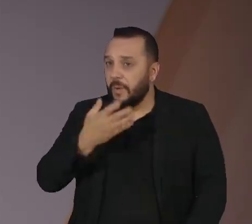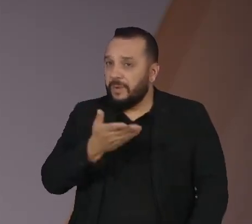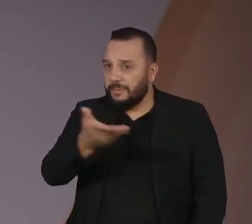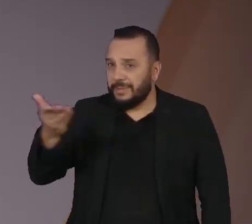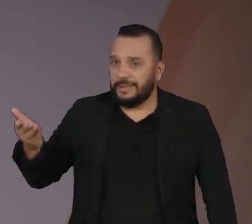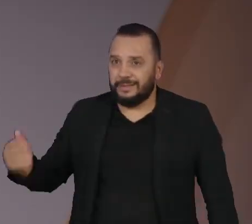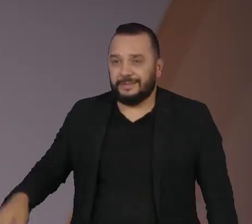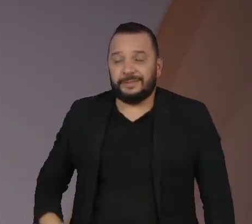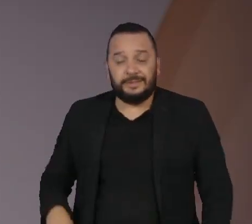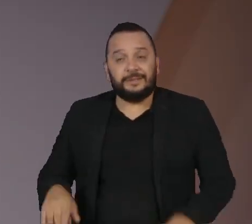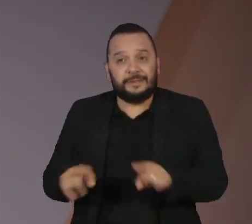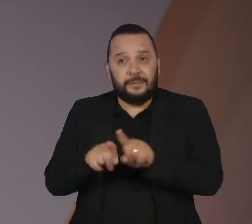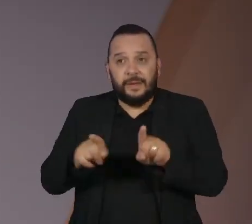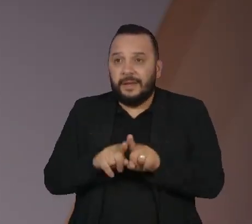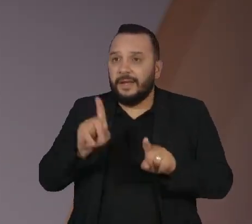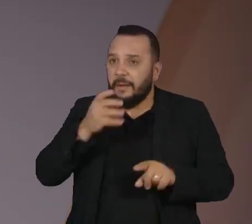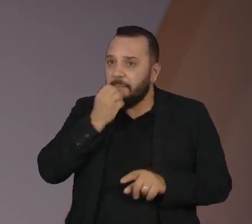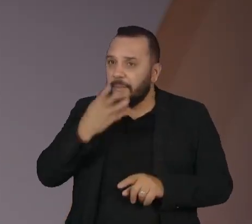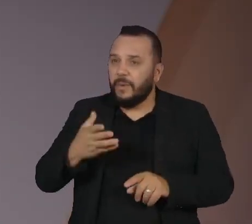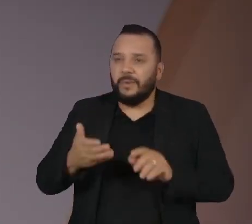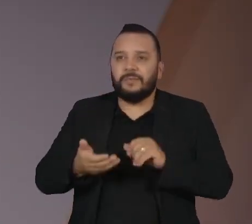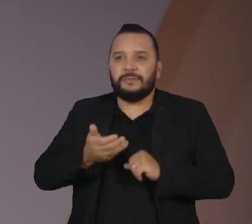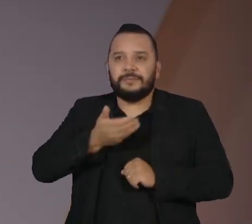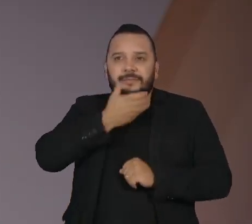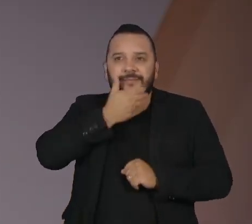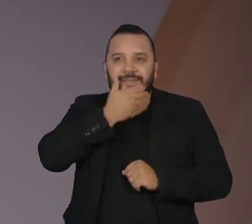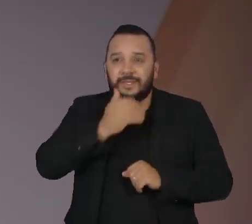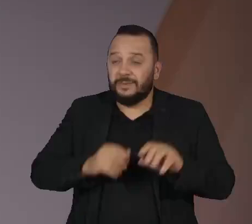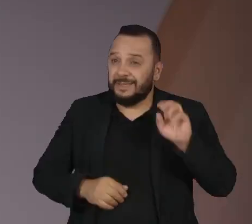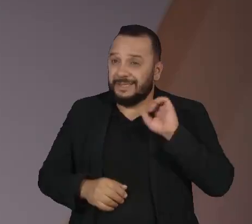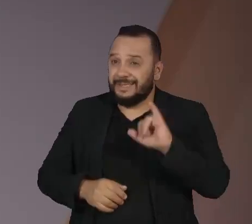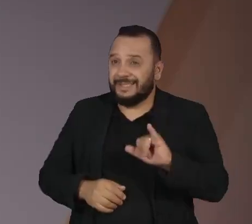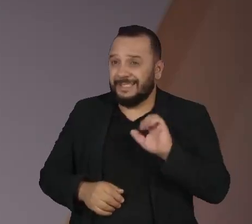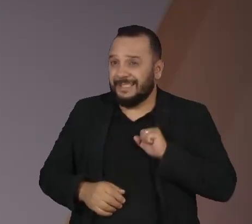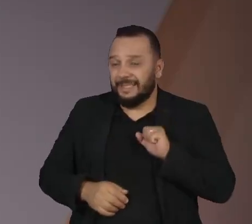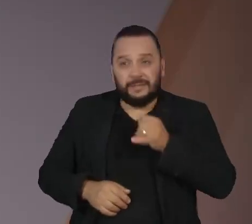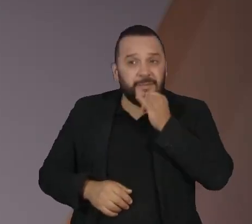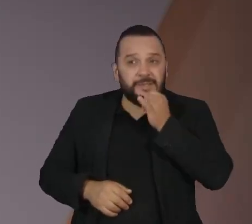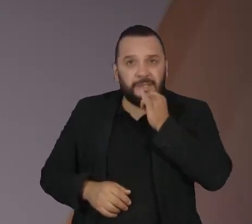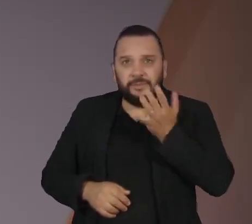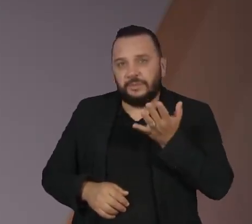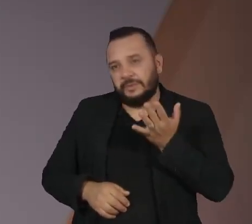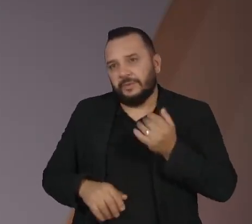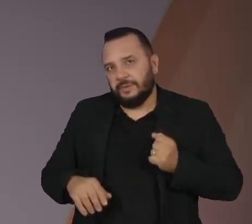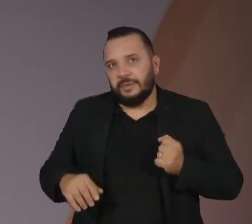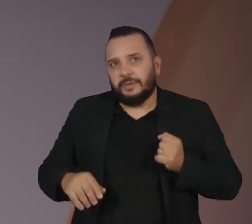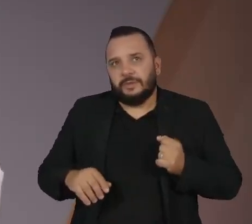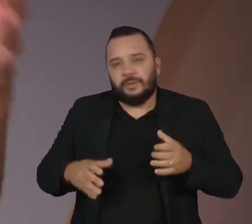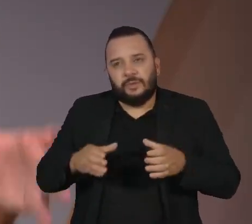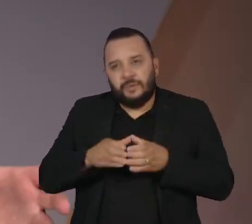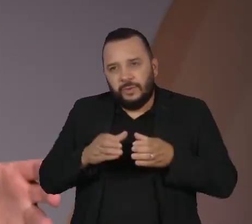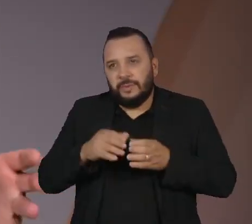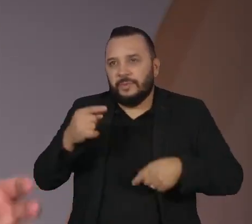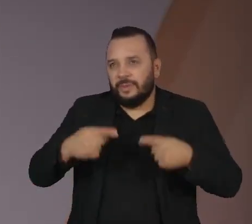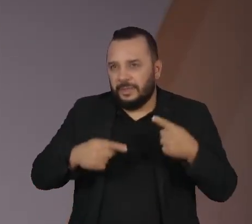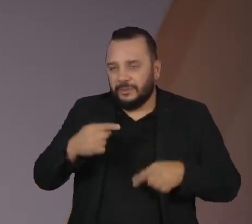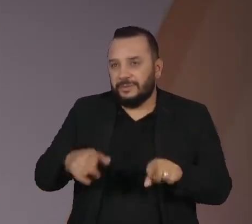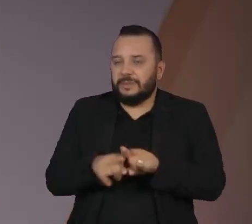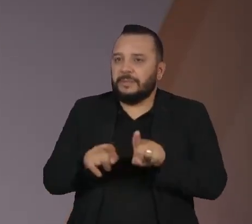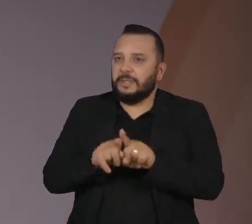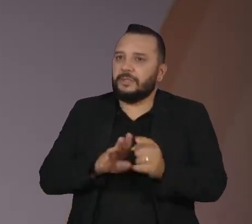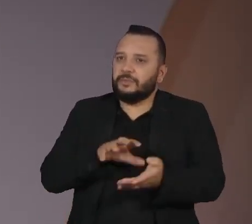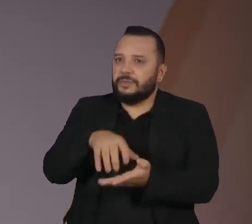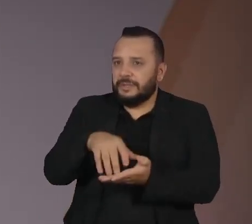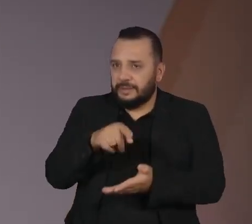ciclo que, se não for, né, se não houver uma grande tentativa de várias forças políticas, das instituições,